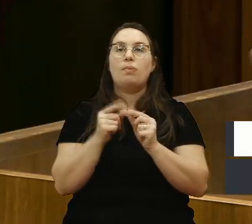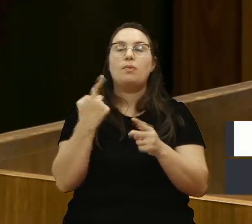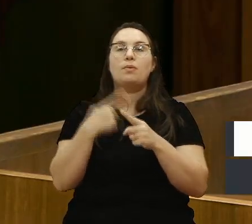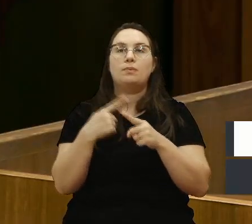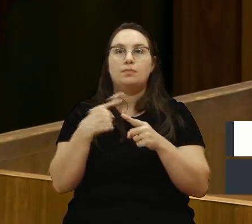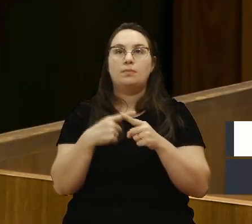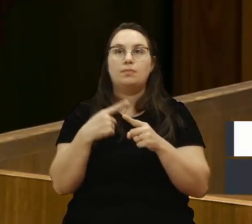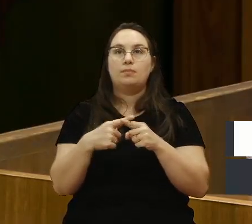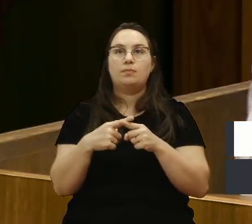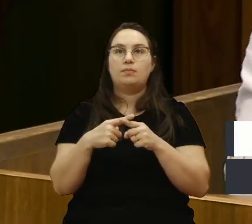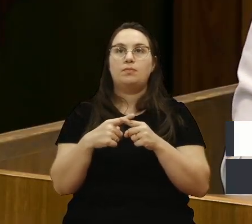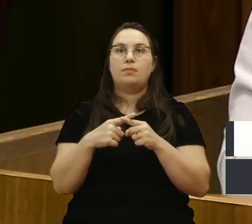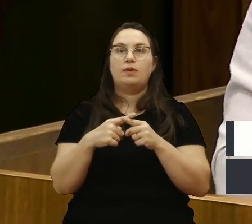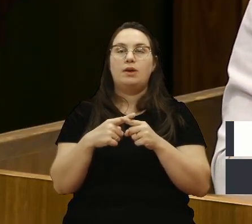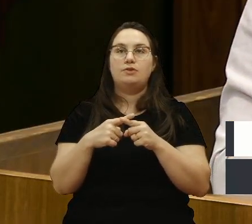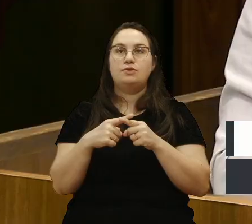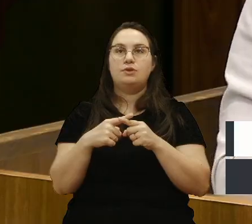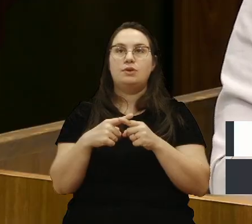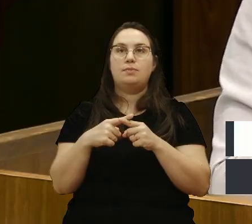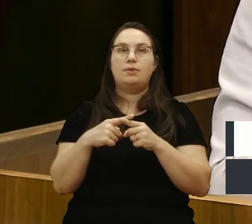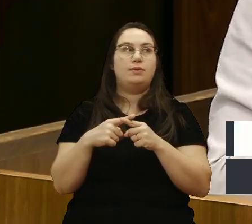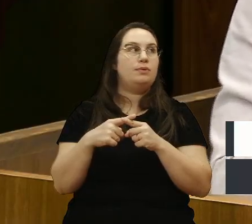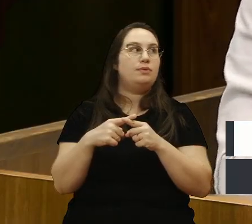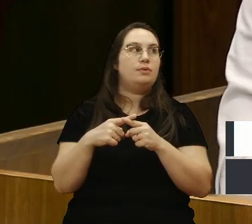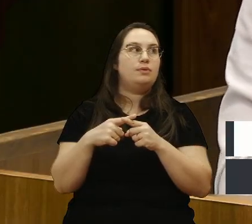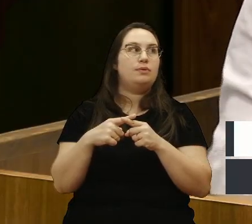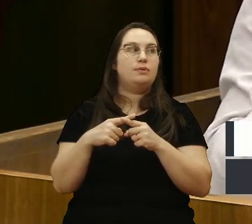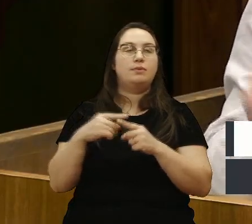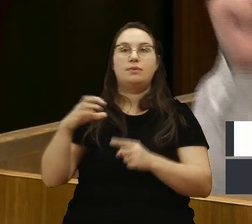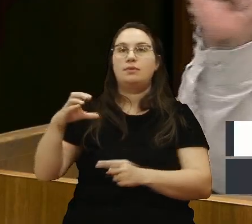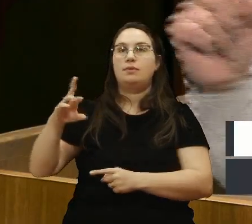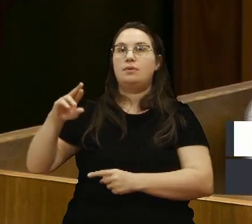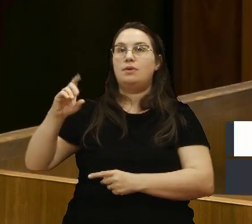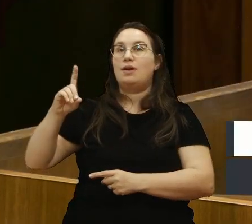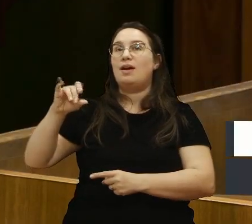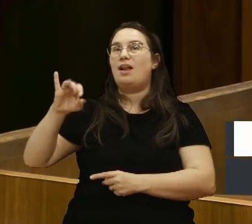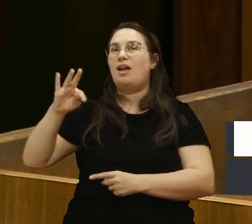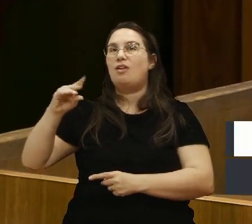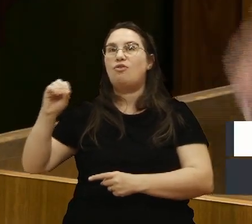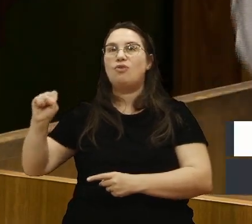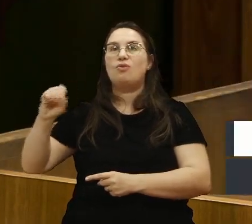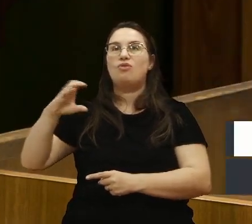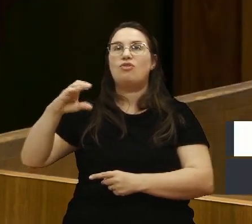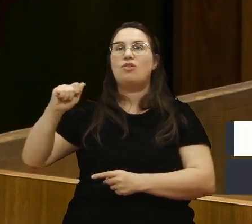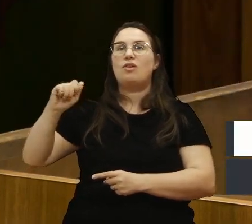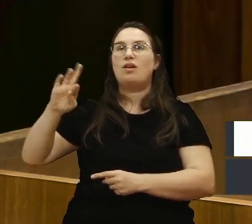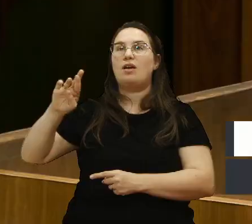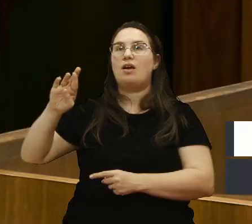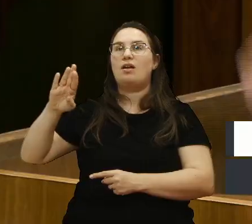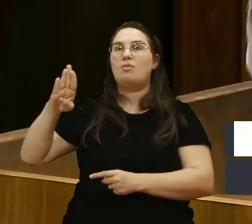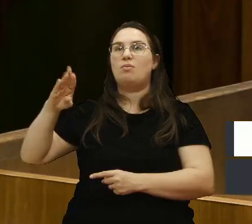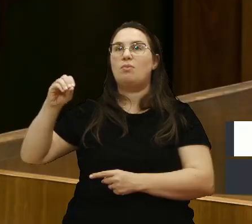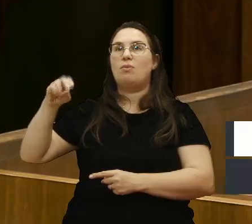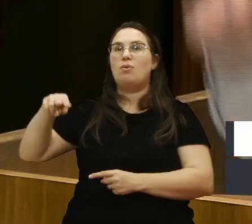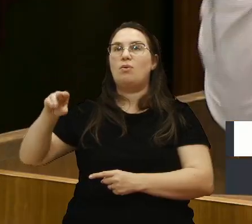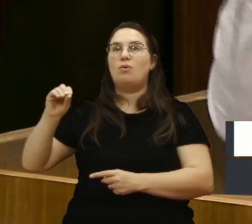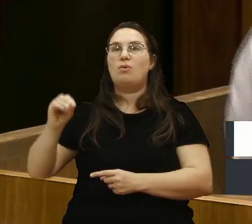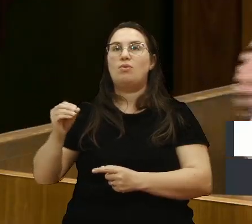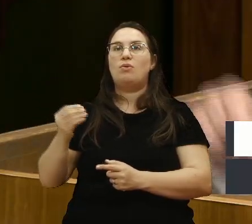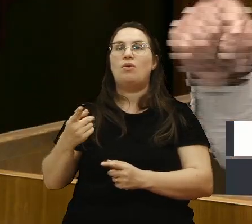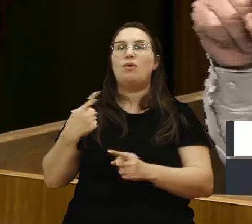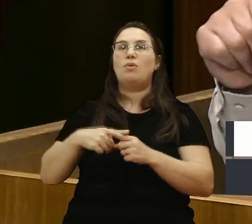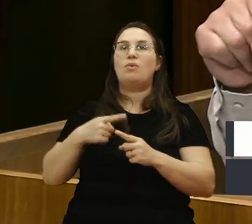os créditos de carbono? A pergunta é essa: por que os créditos de carbono? Porque os créditos de carbono são pagos